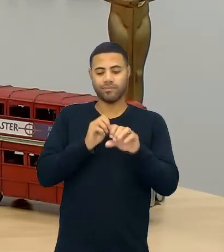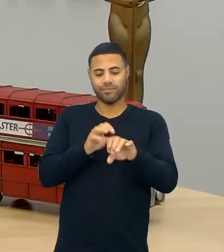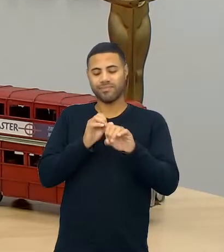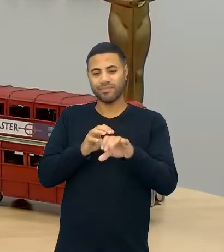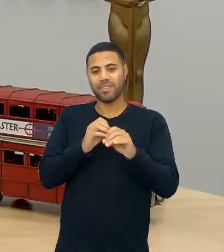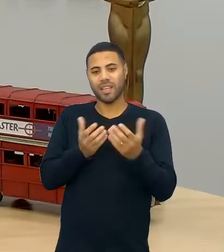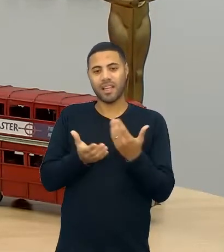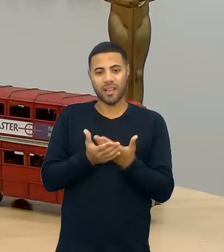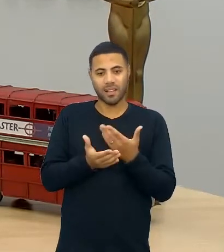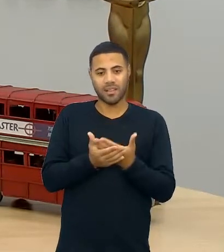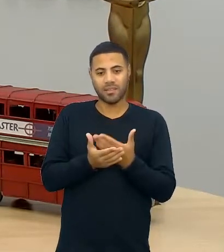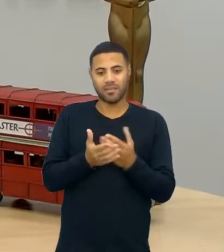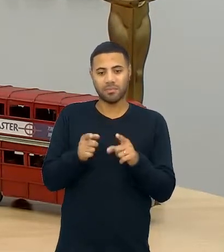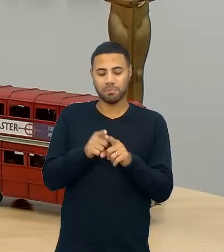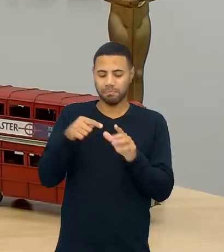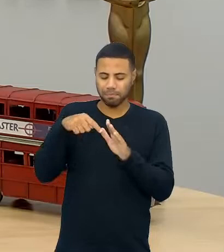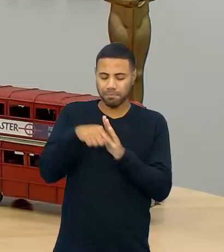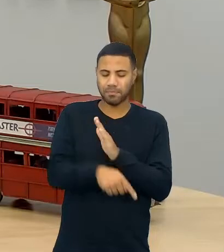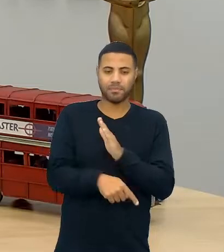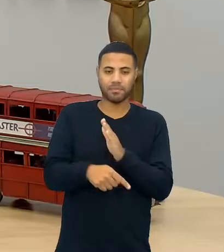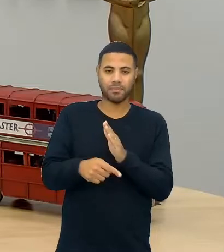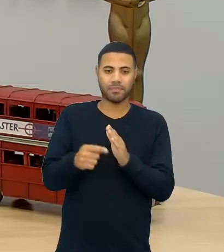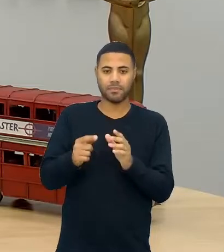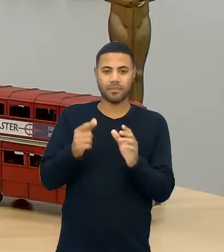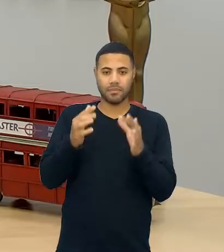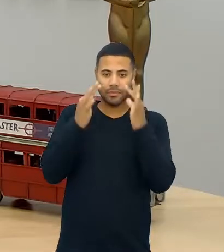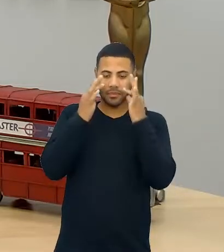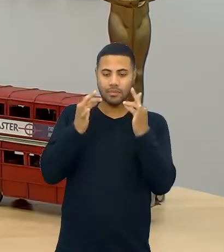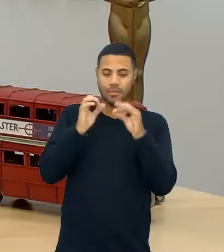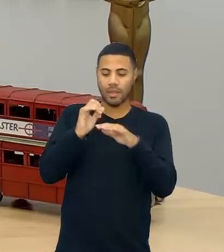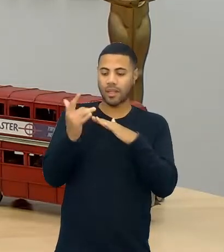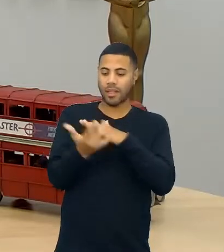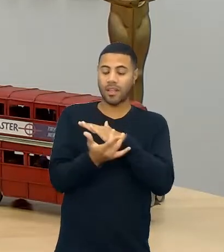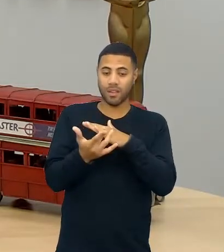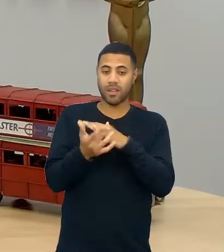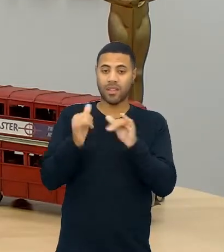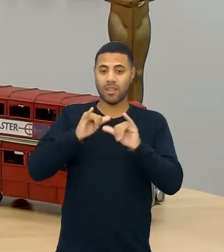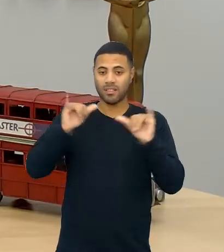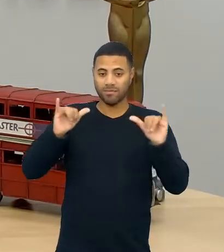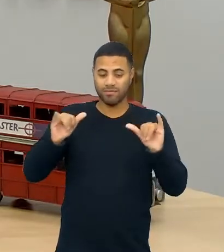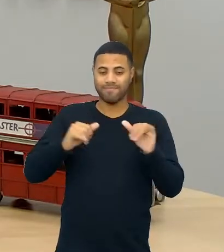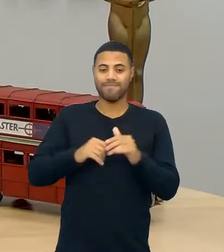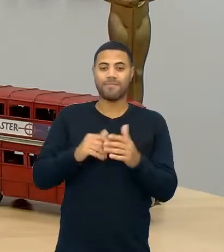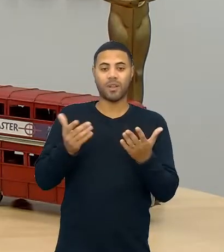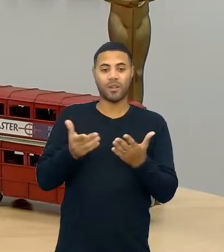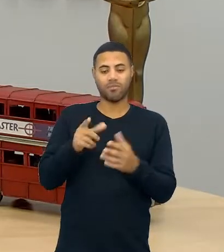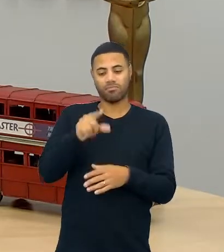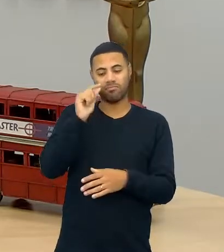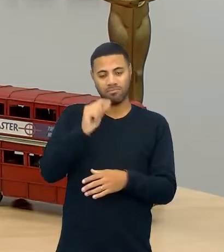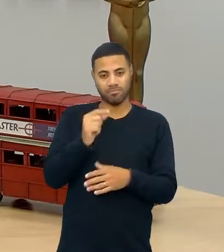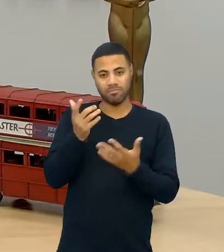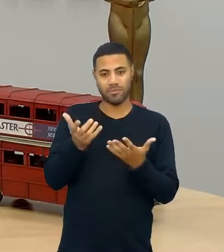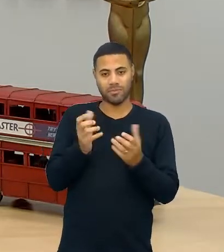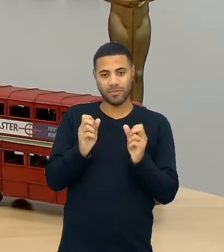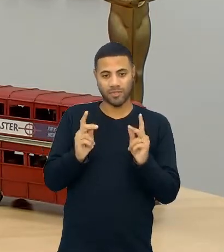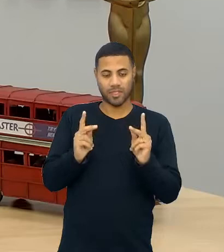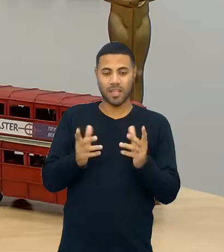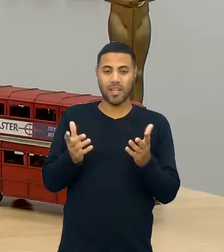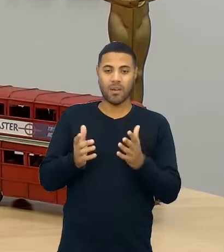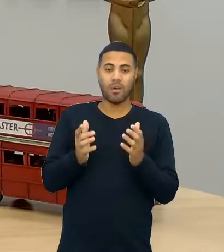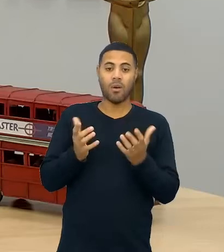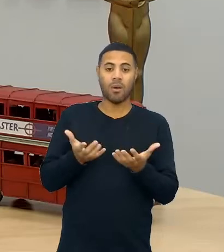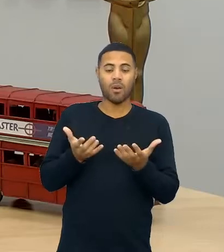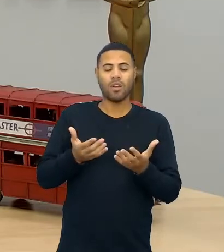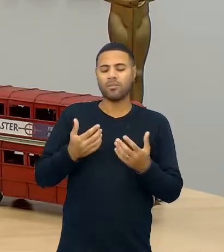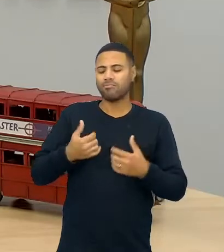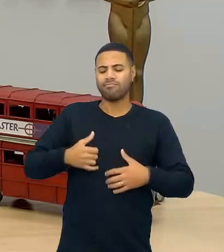uma aula do nosso aprofundamento Se Liga na Mídia, aprofundamento esse que vocês escolheram e que eu tenho a honra de